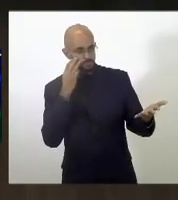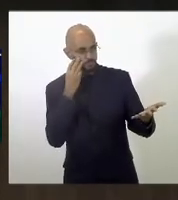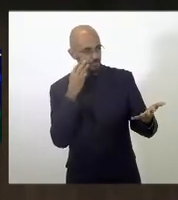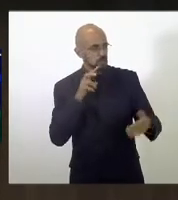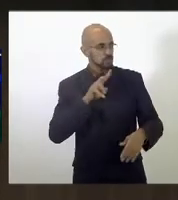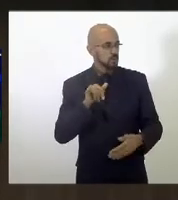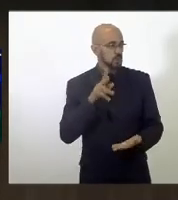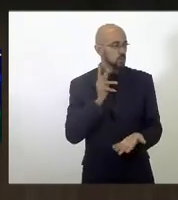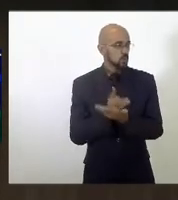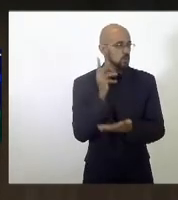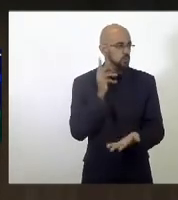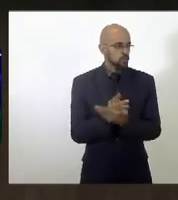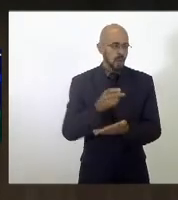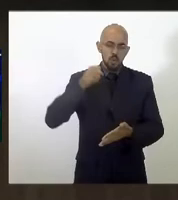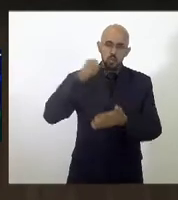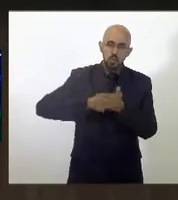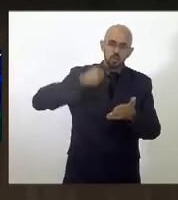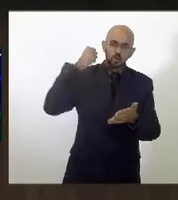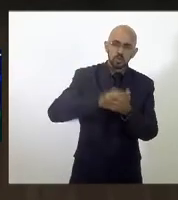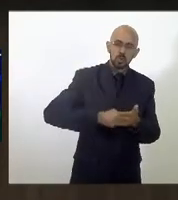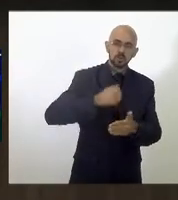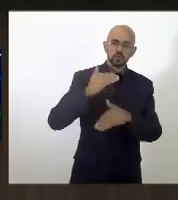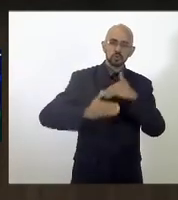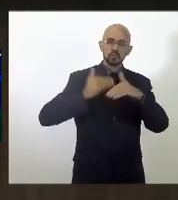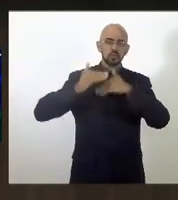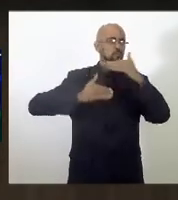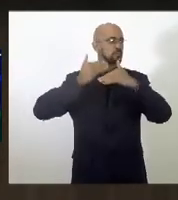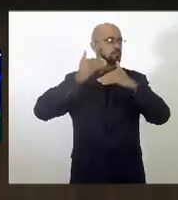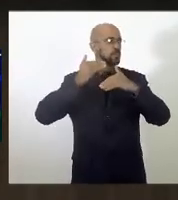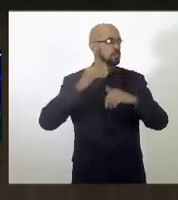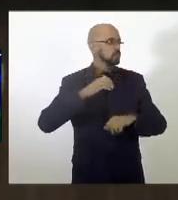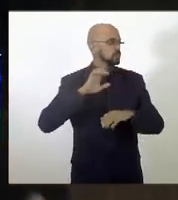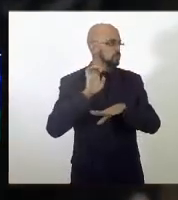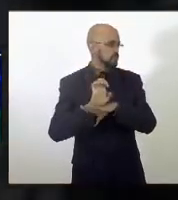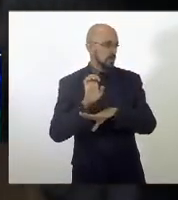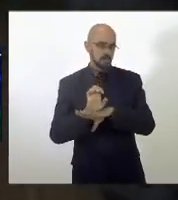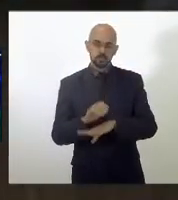aqui batalhando pelo desenvolvimento econômico do Estado do Rio de Janeiro.